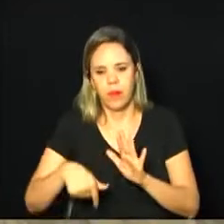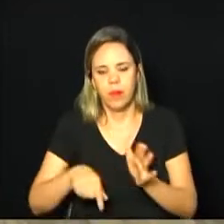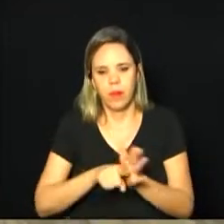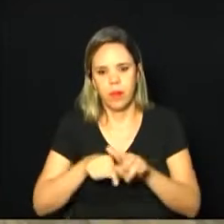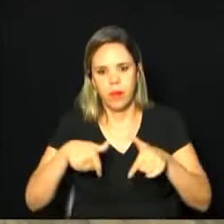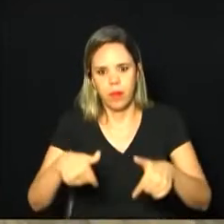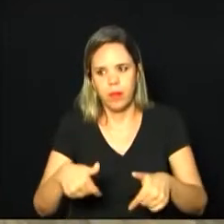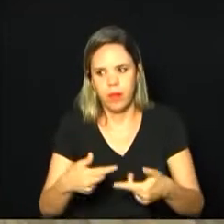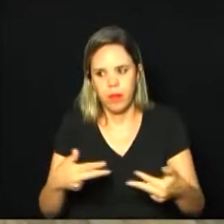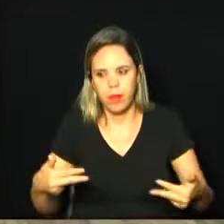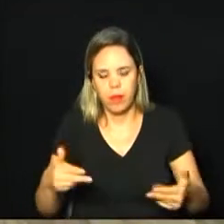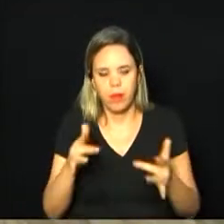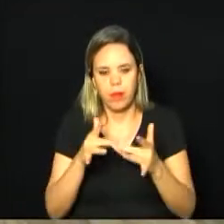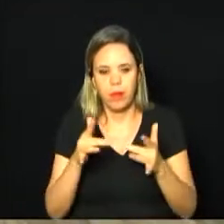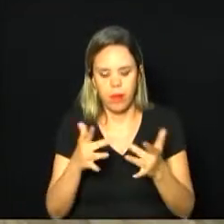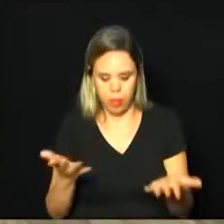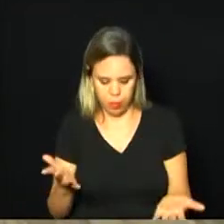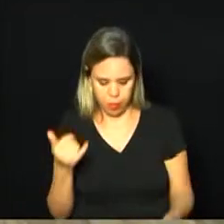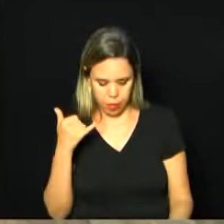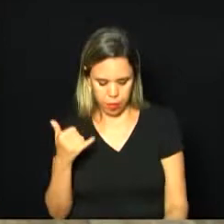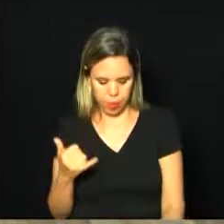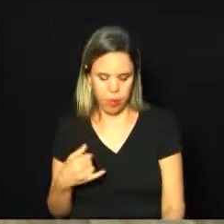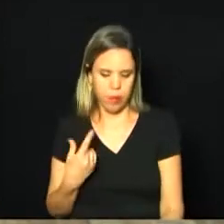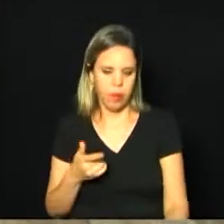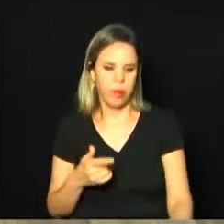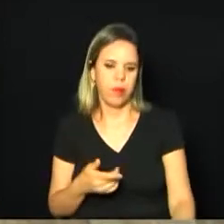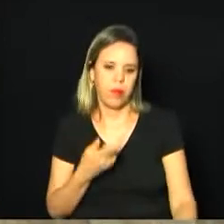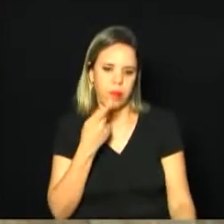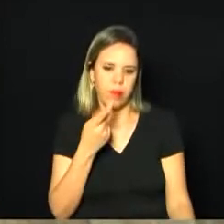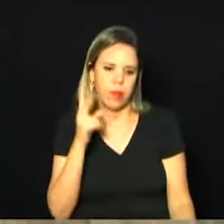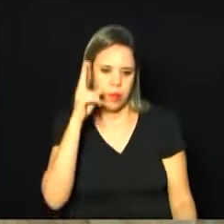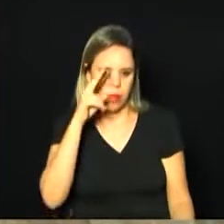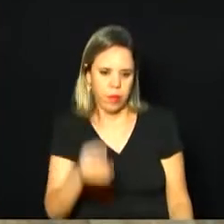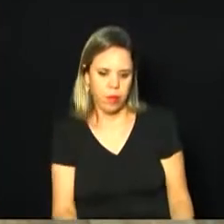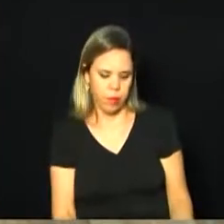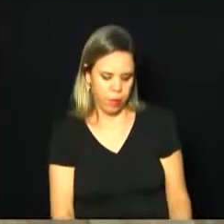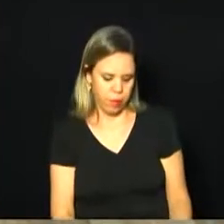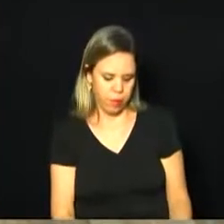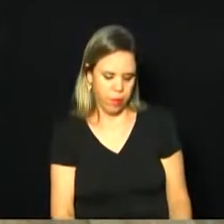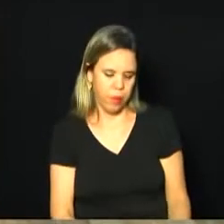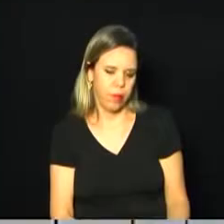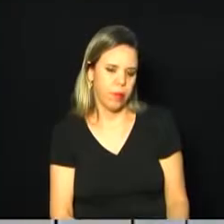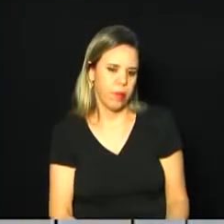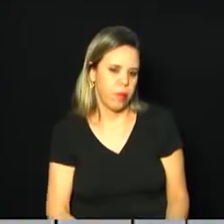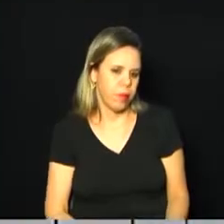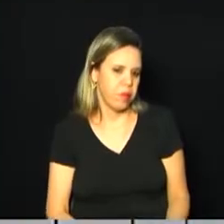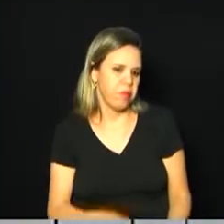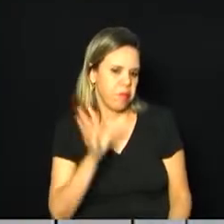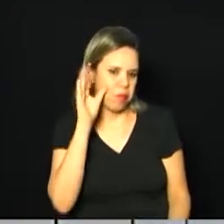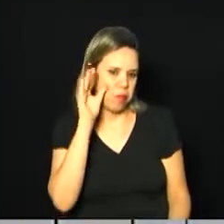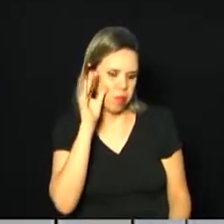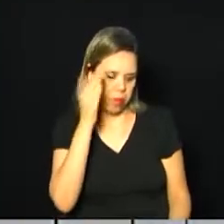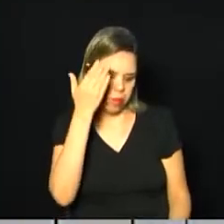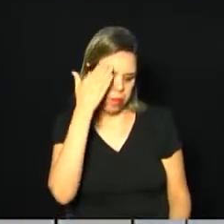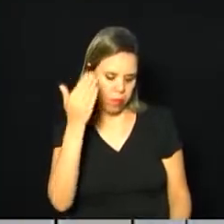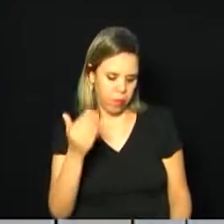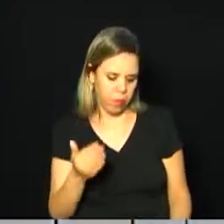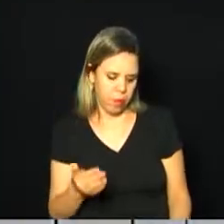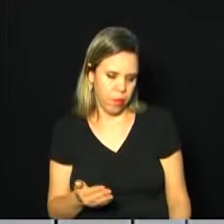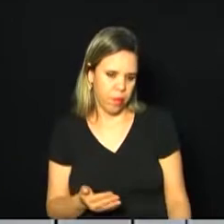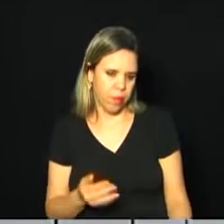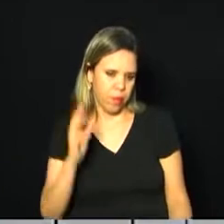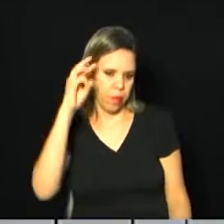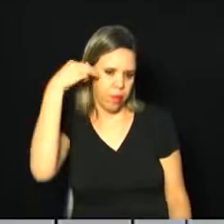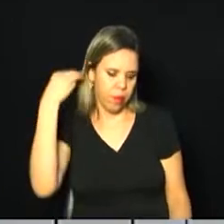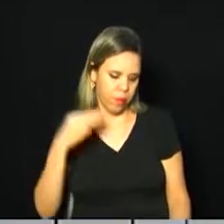buscaria algum contato aí já ligaria para a gente contar mais sobre essa história do Barbosa que eu fiquei bastante curioso agradeço a nossa